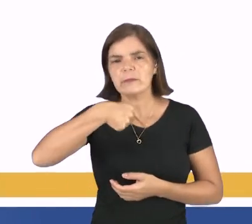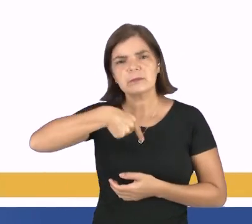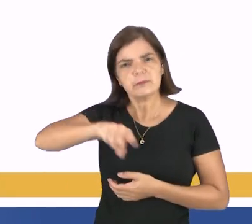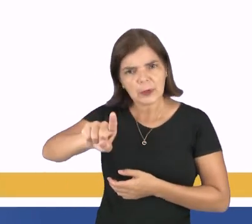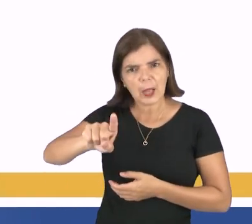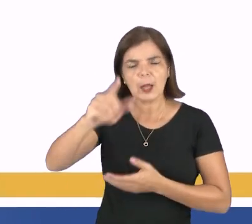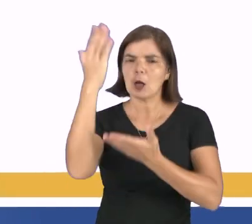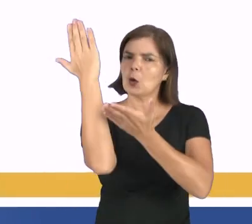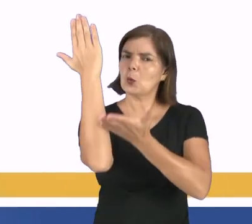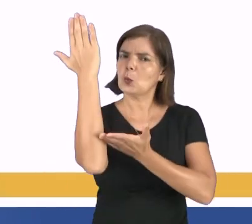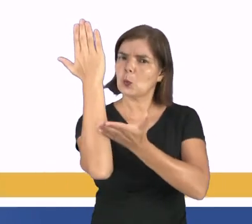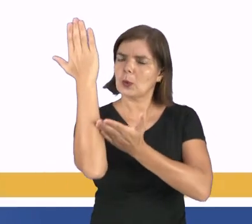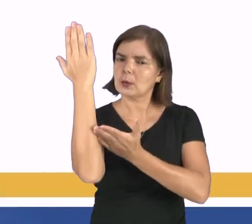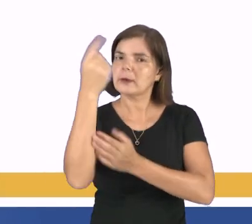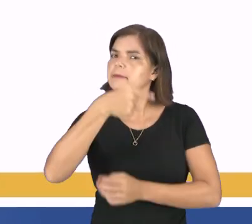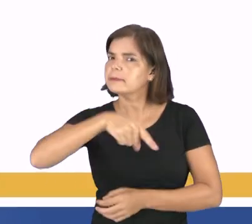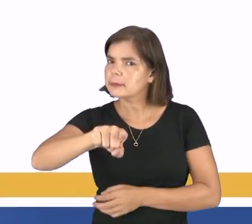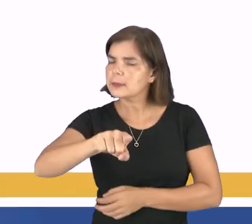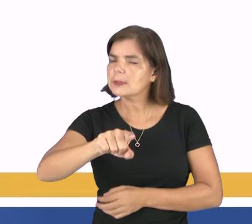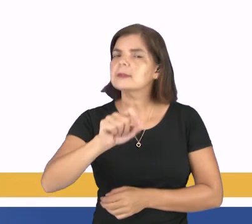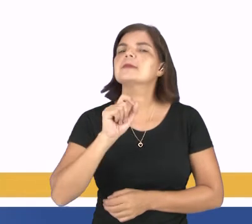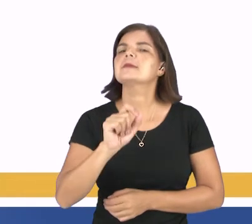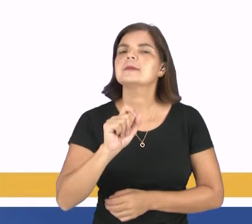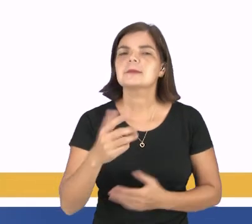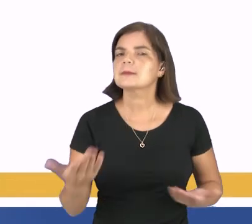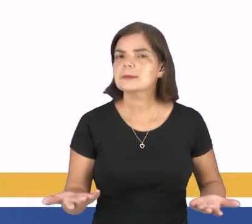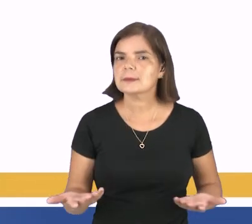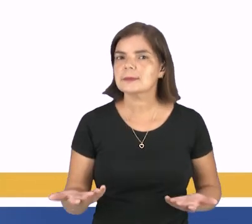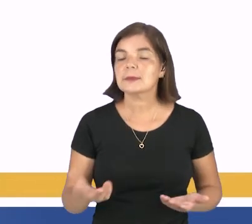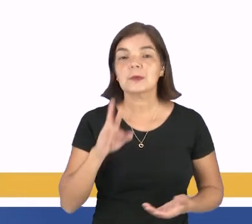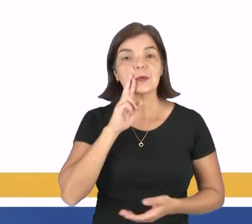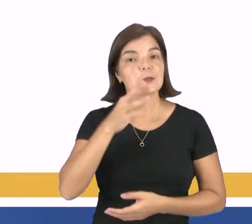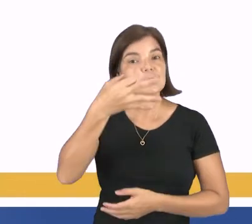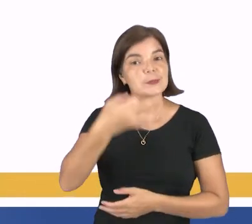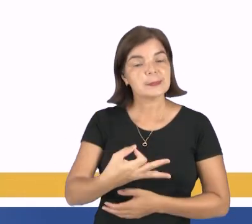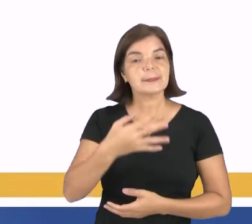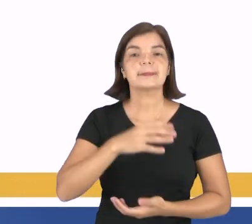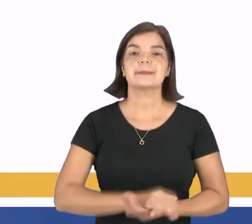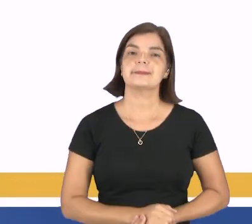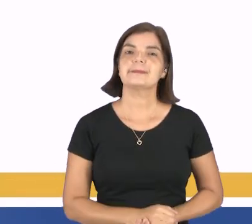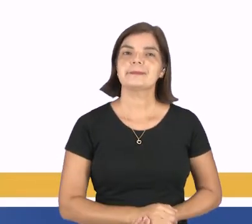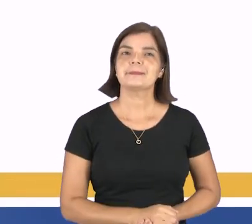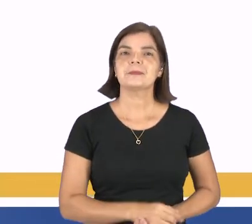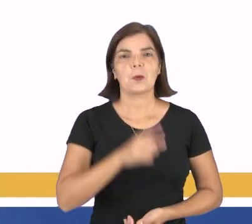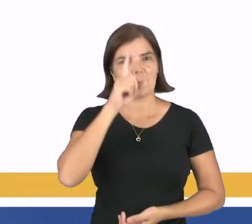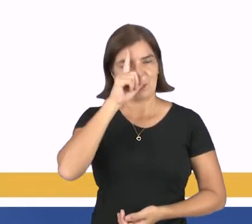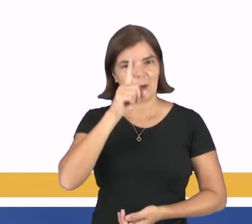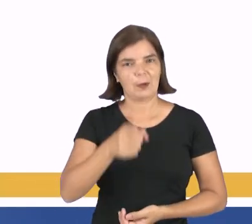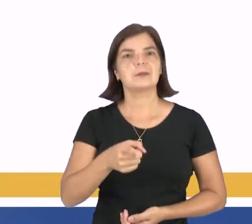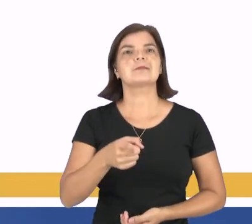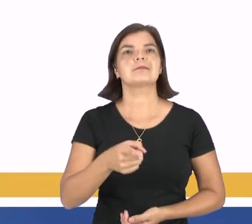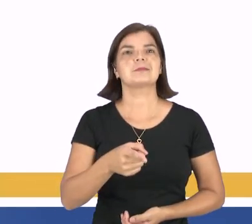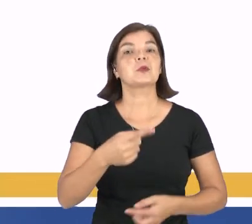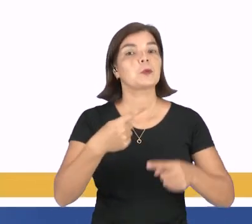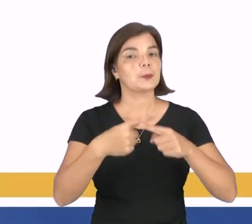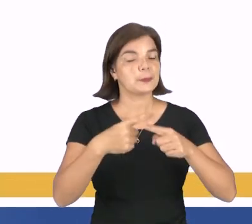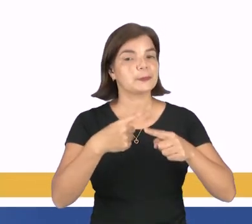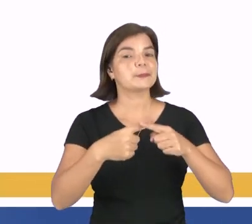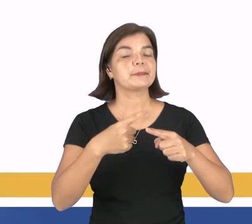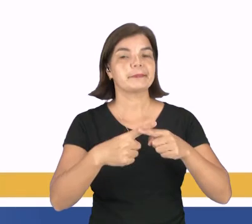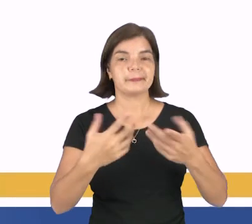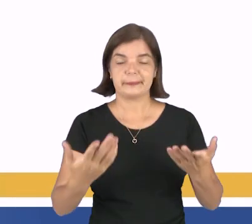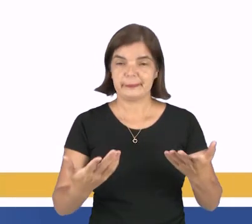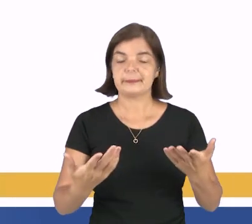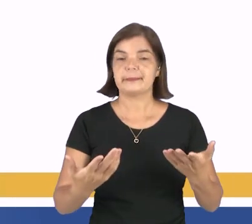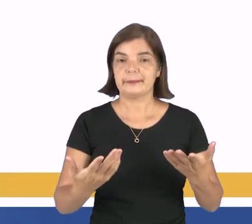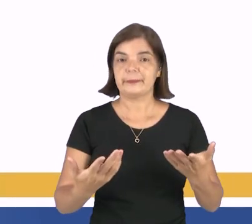madeira. Vá cortar. Está indicando o quê? Qual seria a alternativa correta? Uma ordem, não é? O porquê,